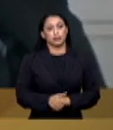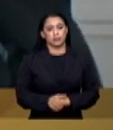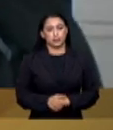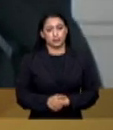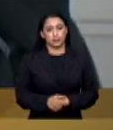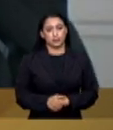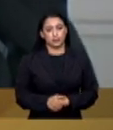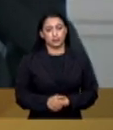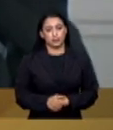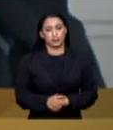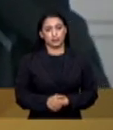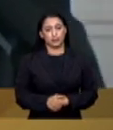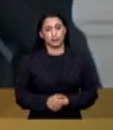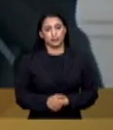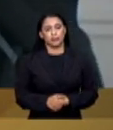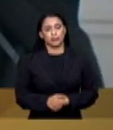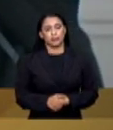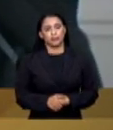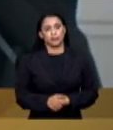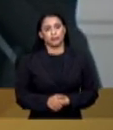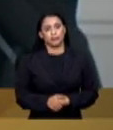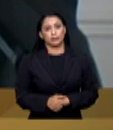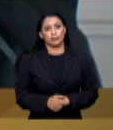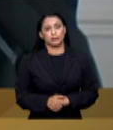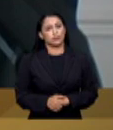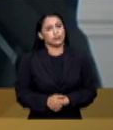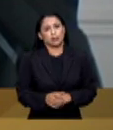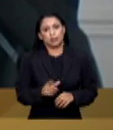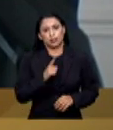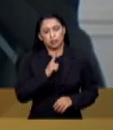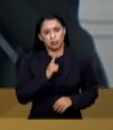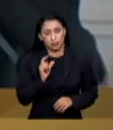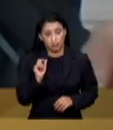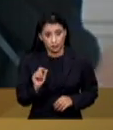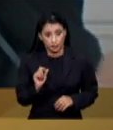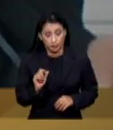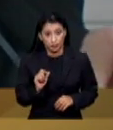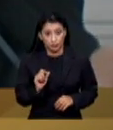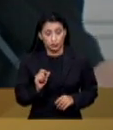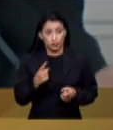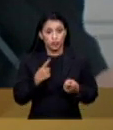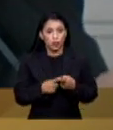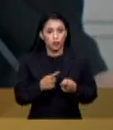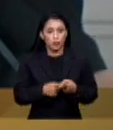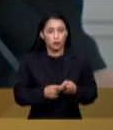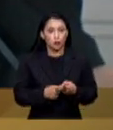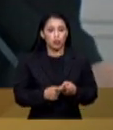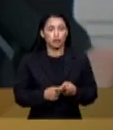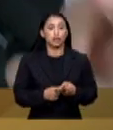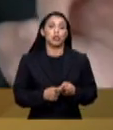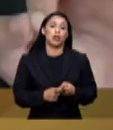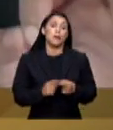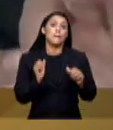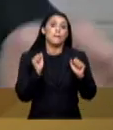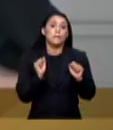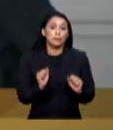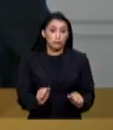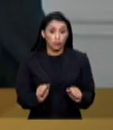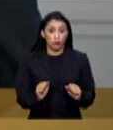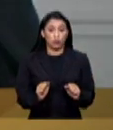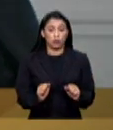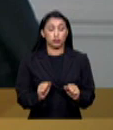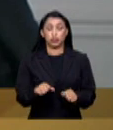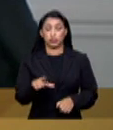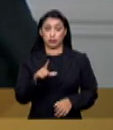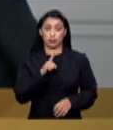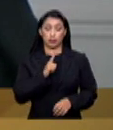a aplicação do Código de Processo Civil permitiriam da mesma maneira. Porque é uma faculdade. O importante